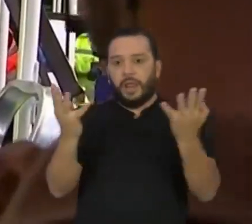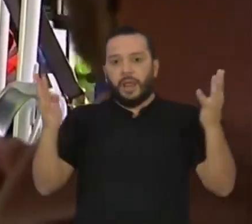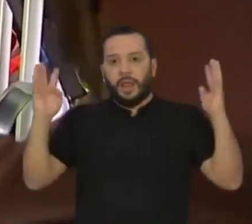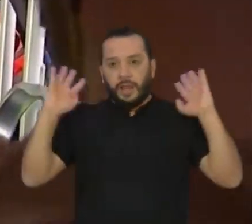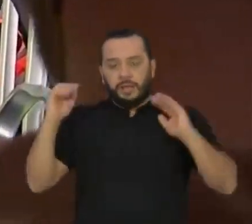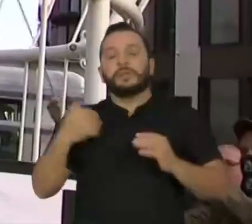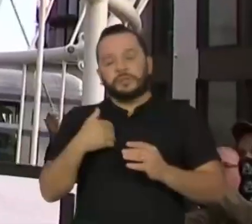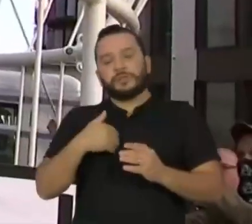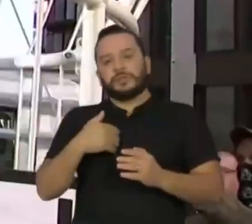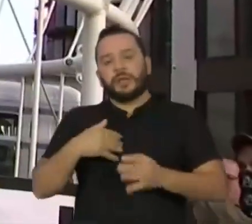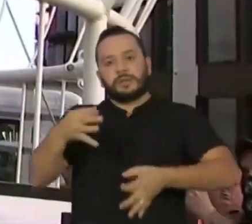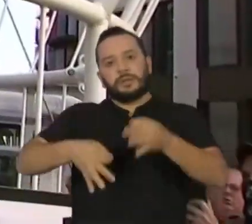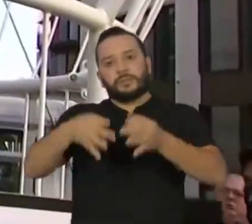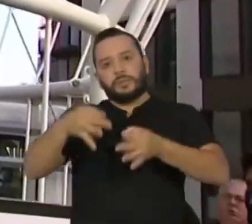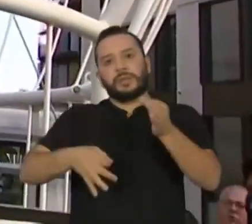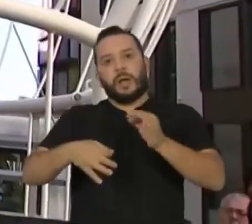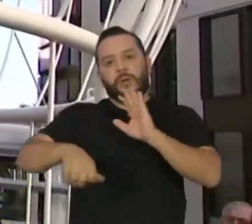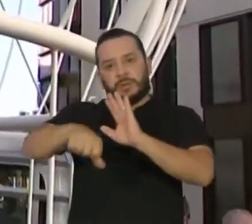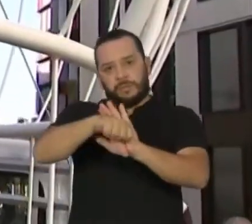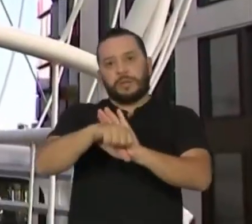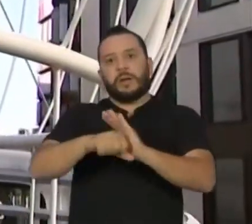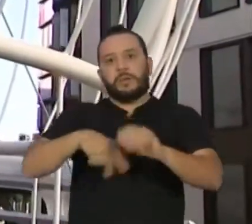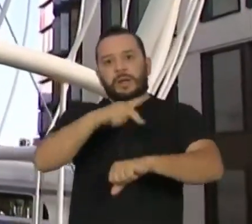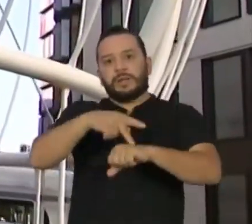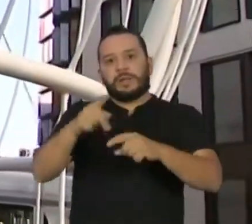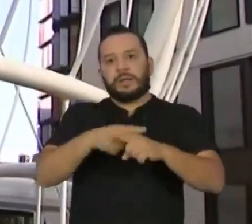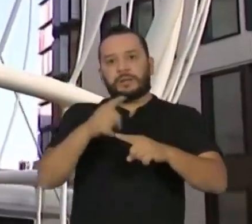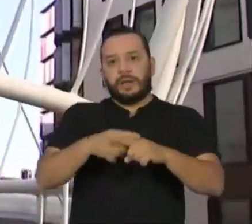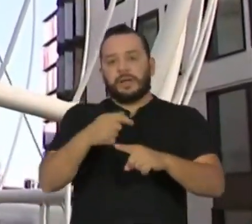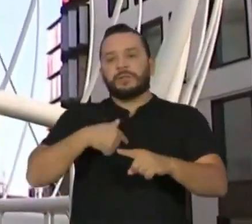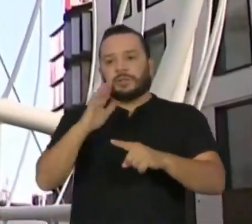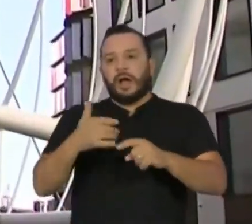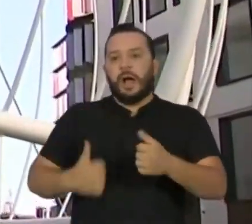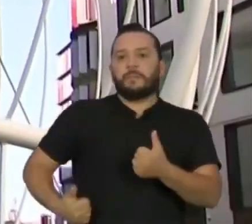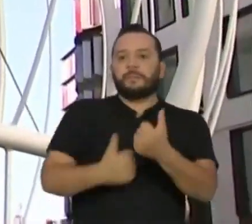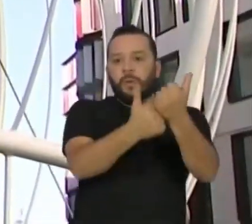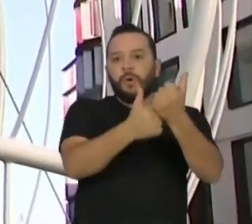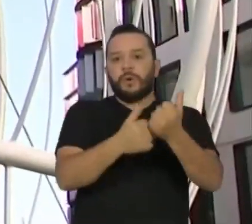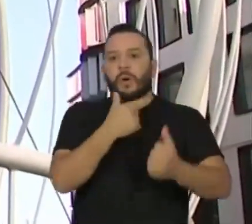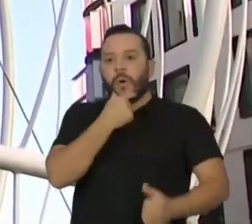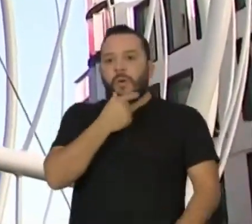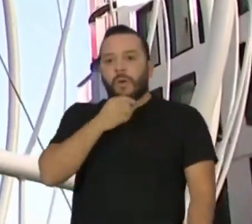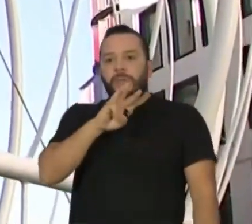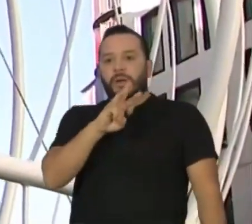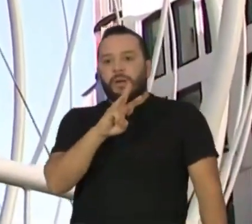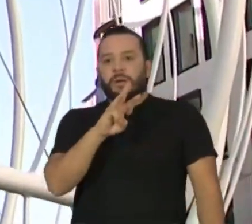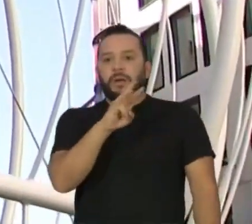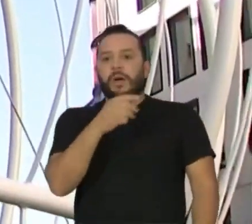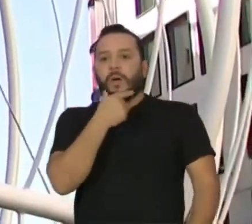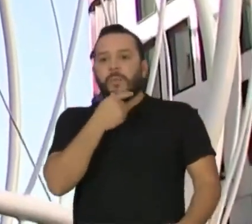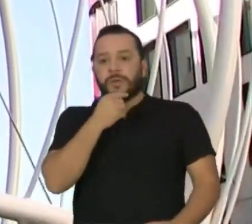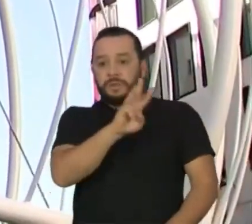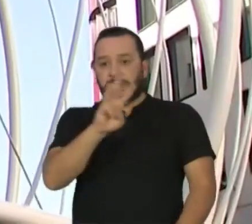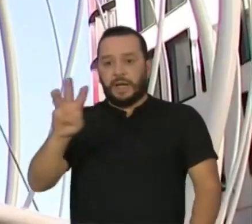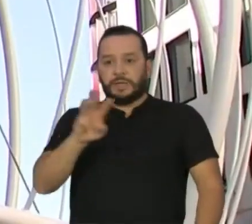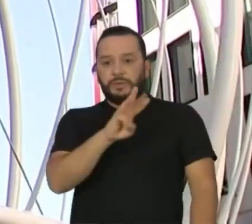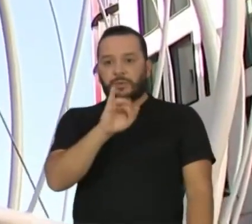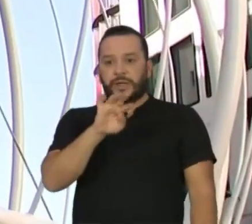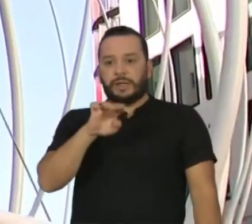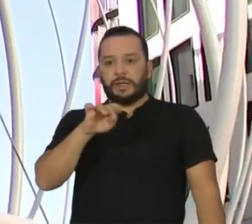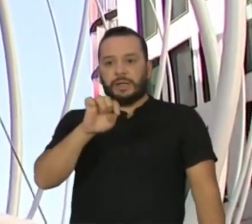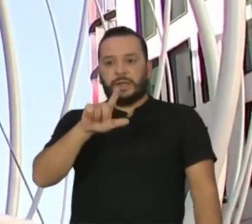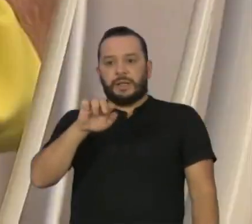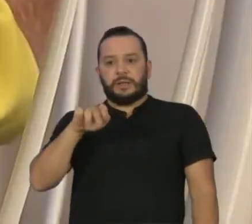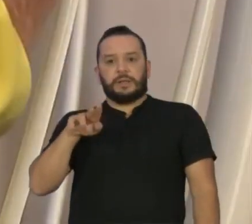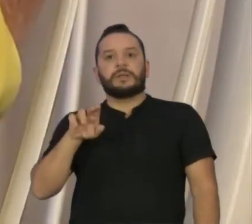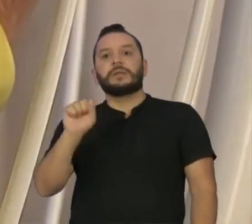da Inglaterra para mostrar seu apoio ao fundador do Wikileaks, Julian Assange, que luta contra a extradição da Grã-Bretanha para os